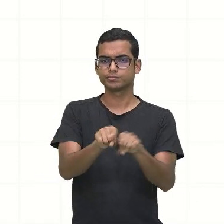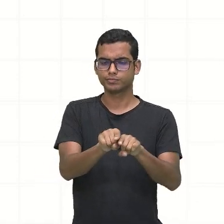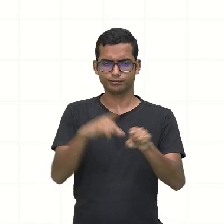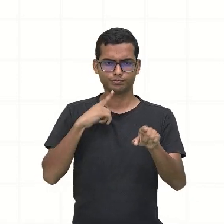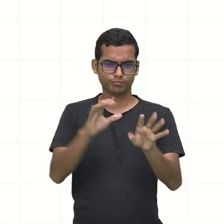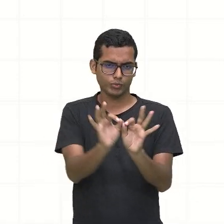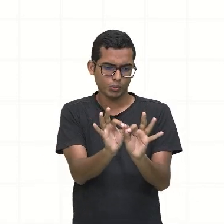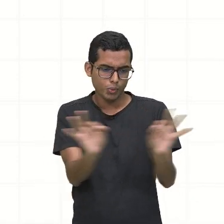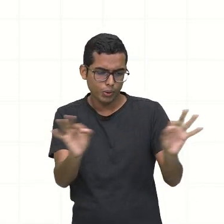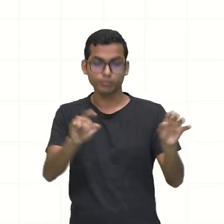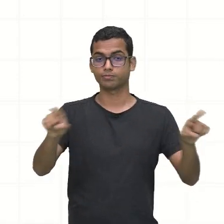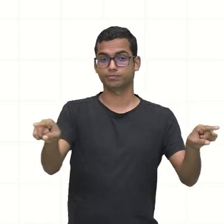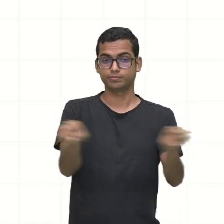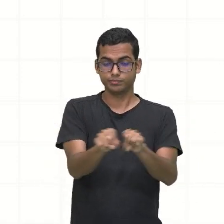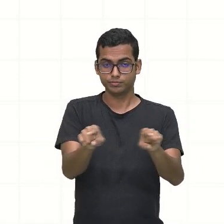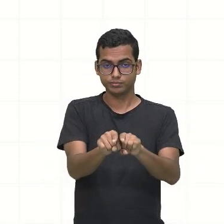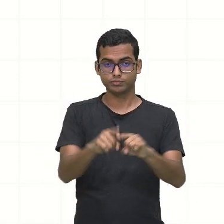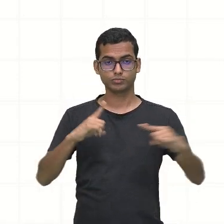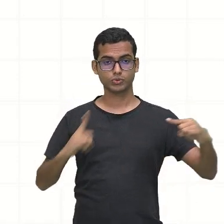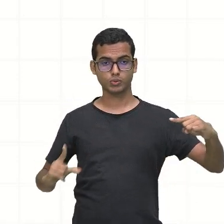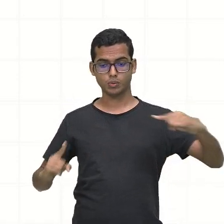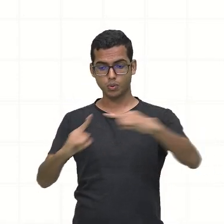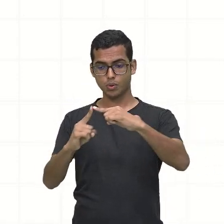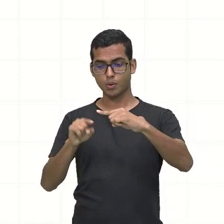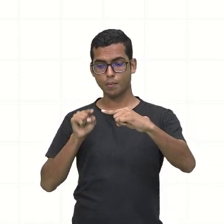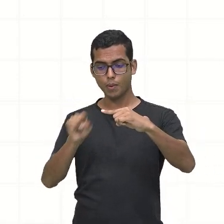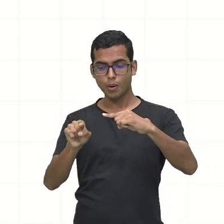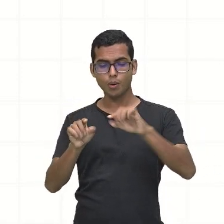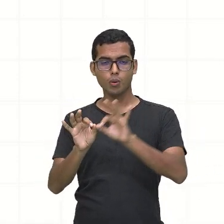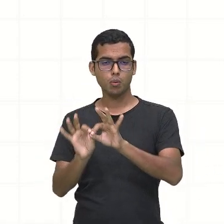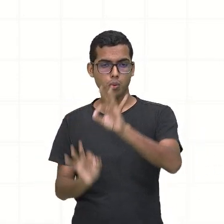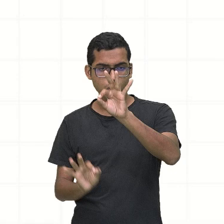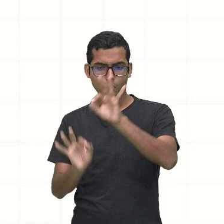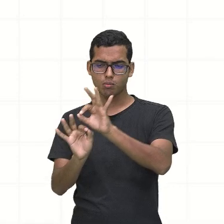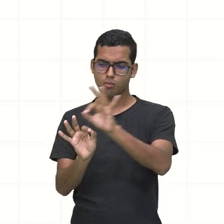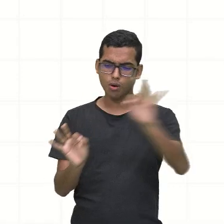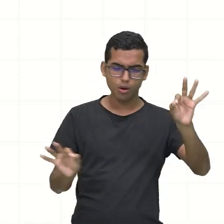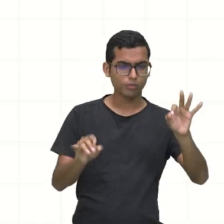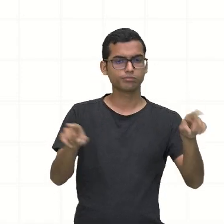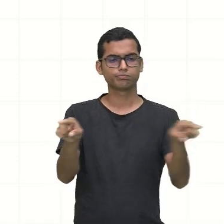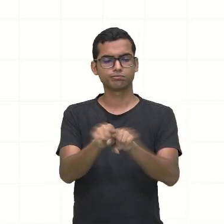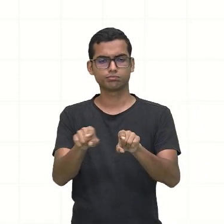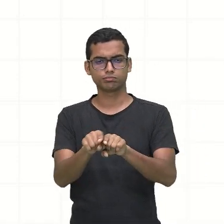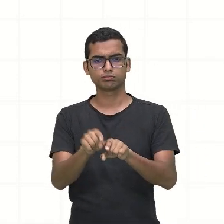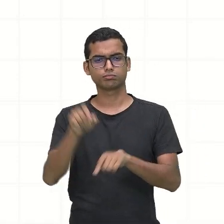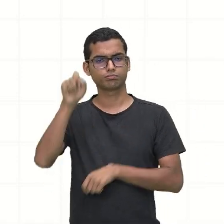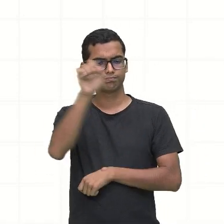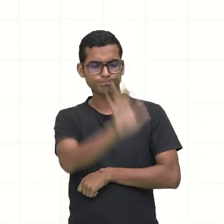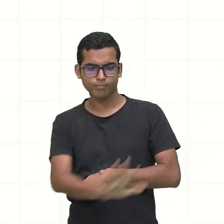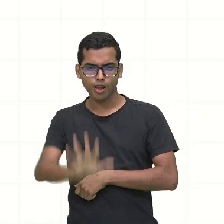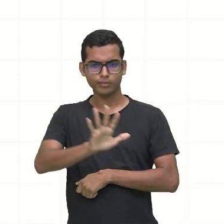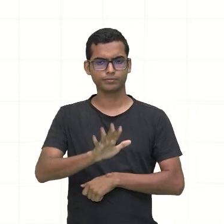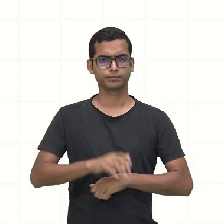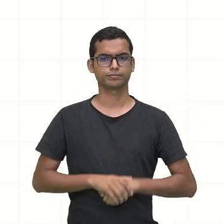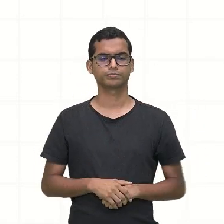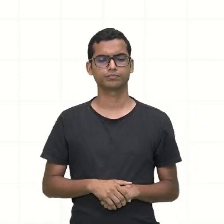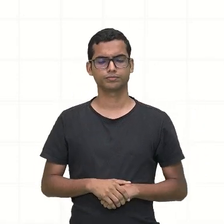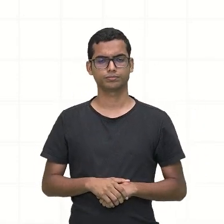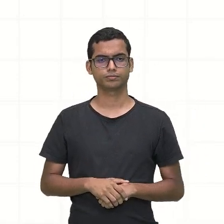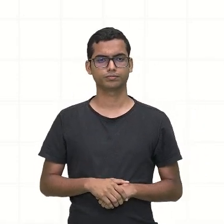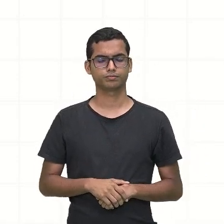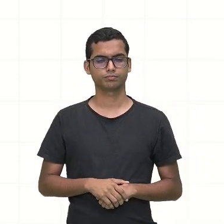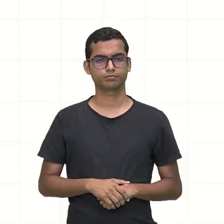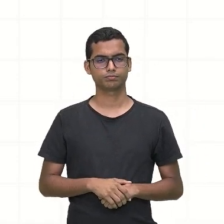reta e também ele também representa parte de um plano. Tá legal? Então, olha aqui,